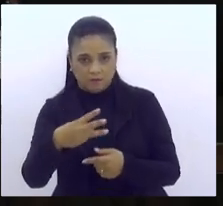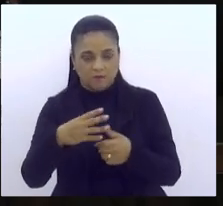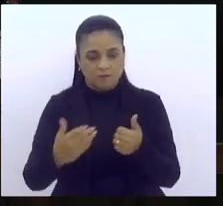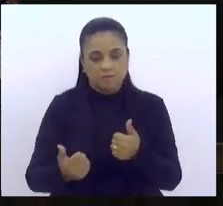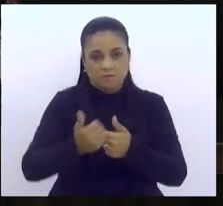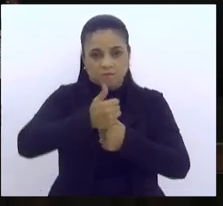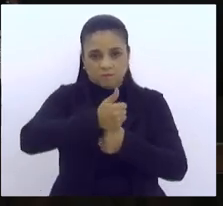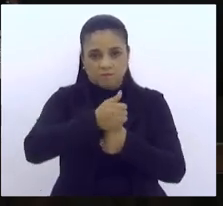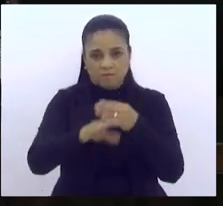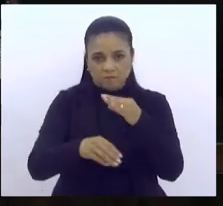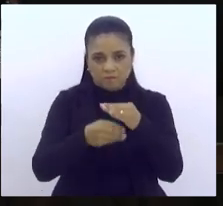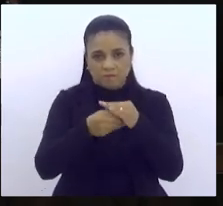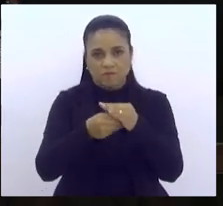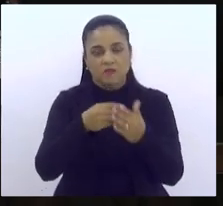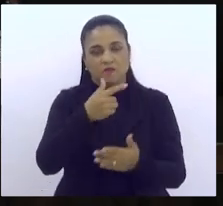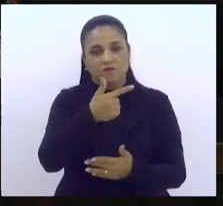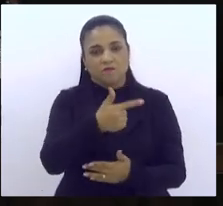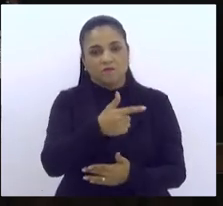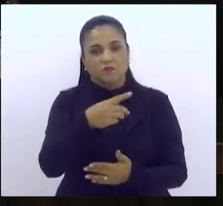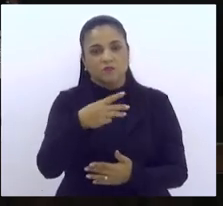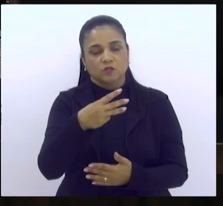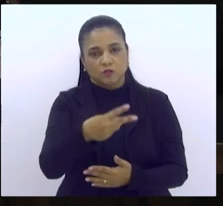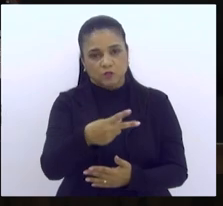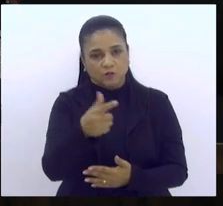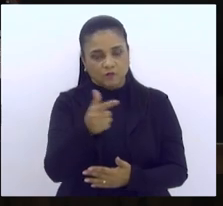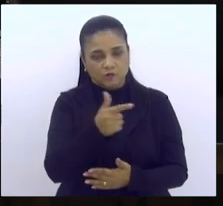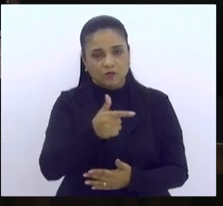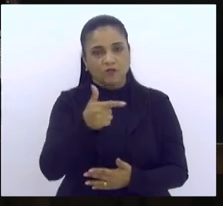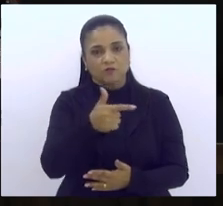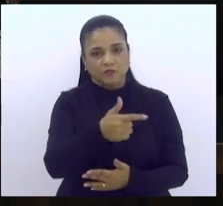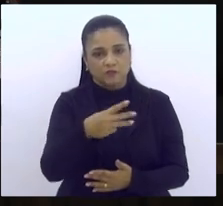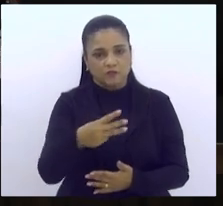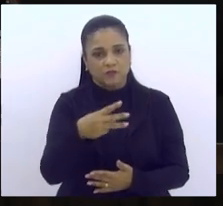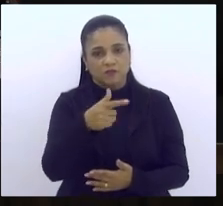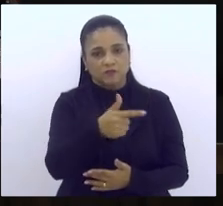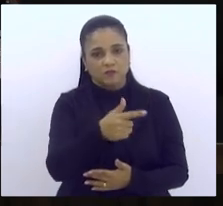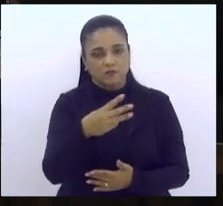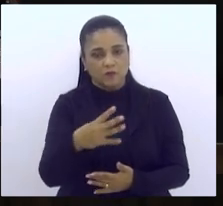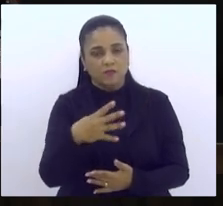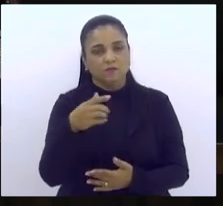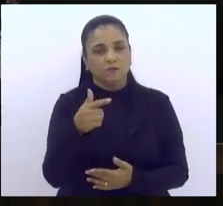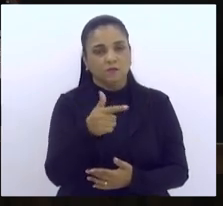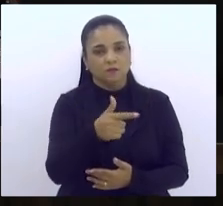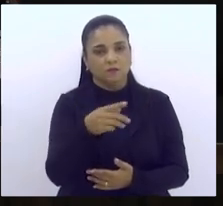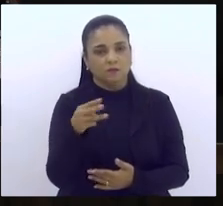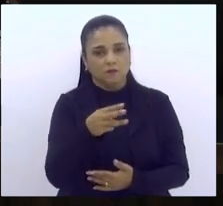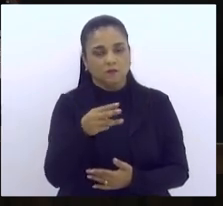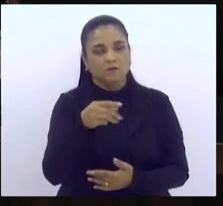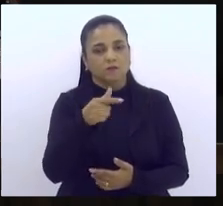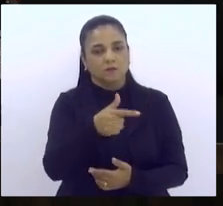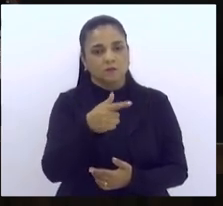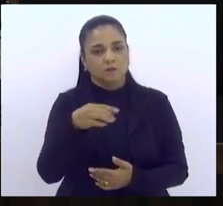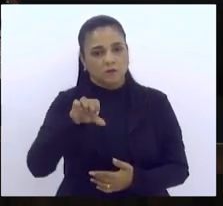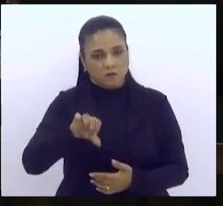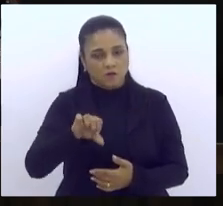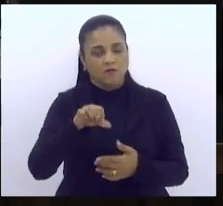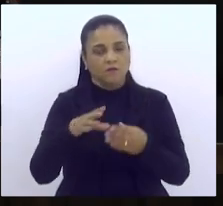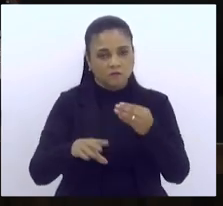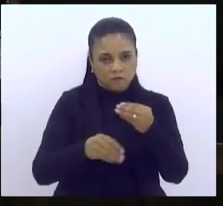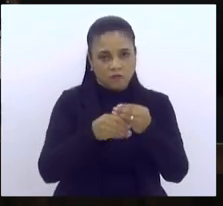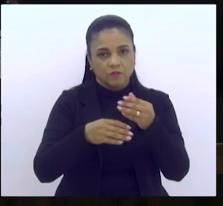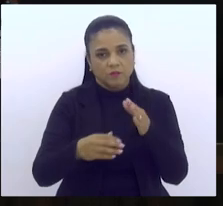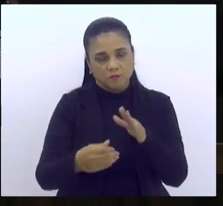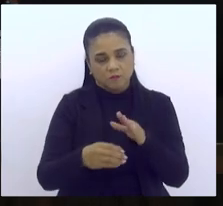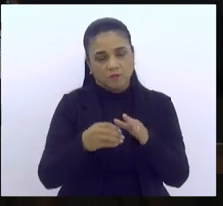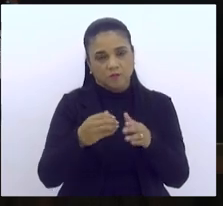favorável às emendas 22, 23, 24, 33, 34, 37, 39, favorável com a subemenda às